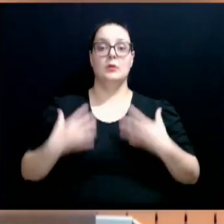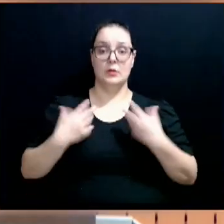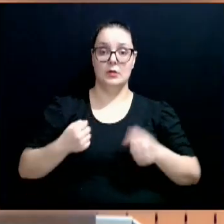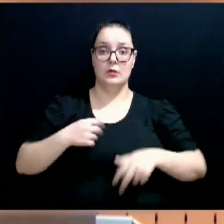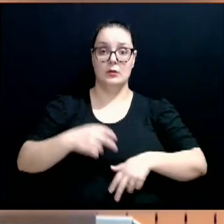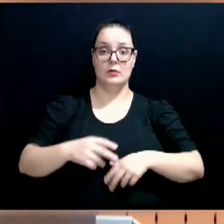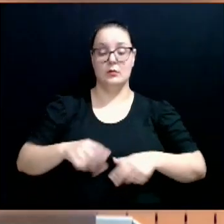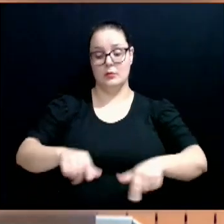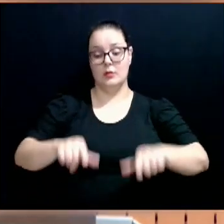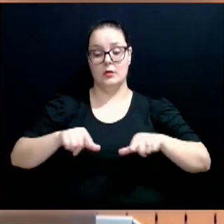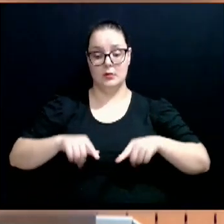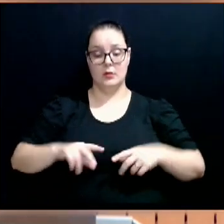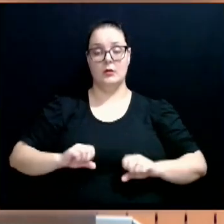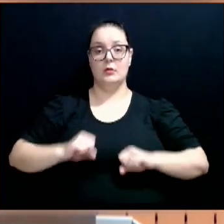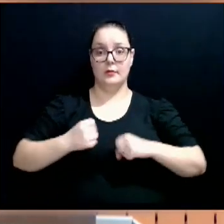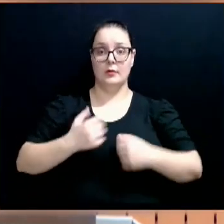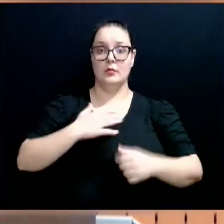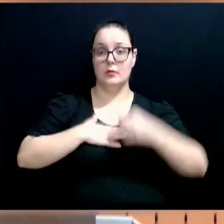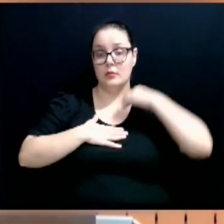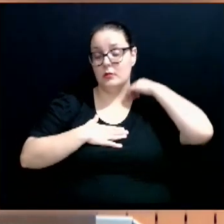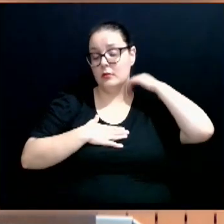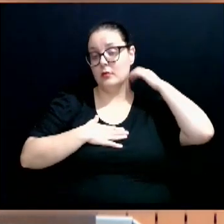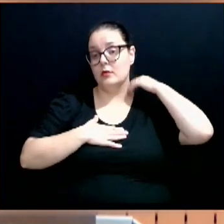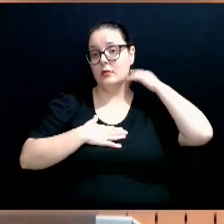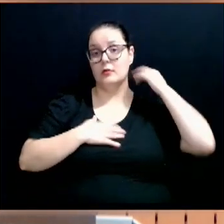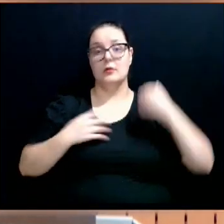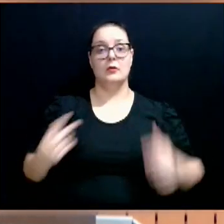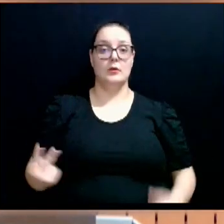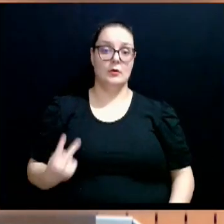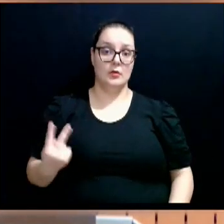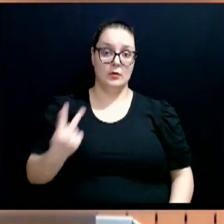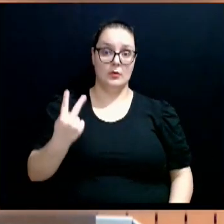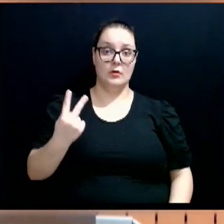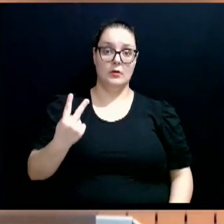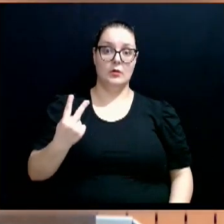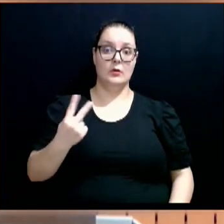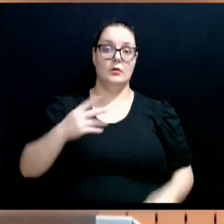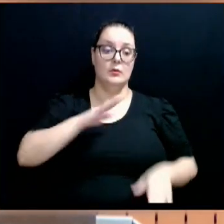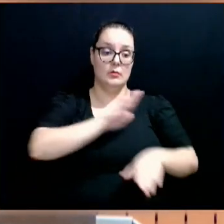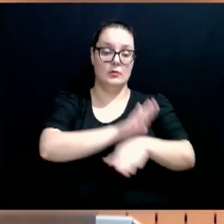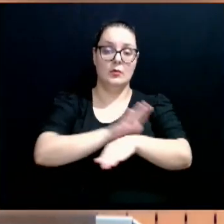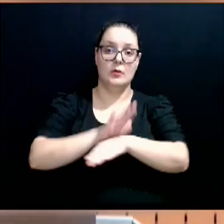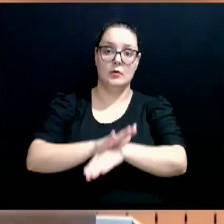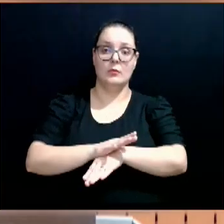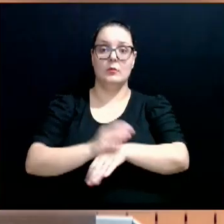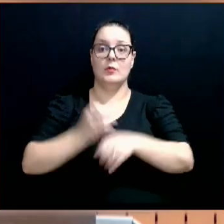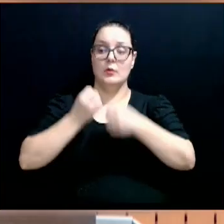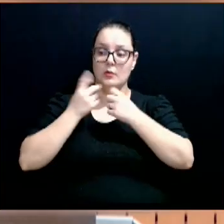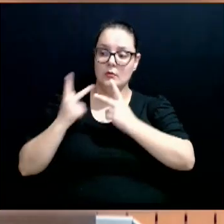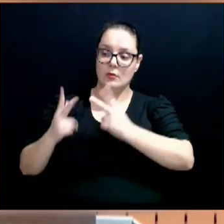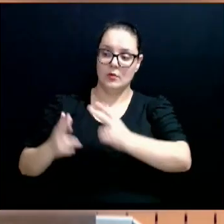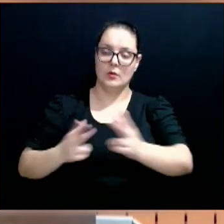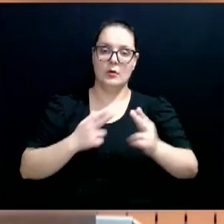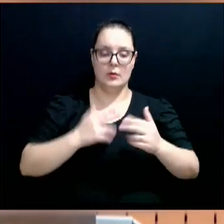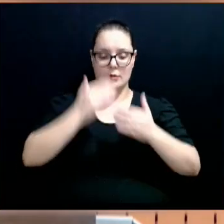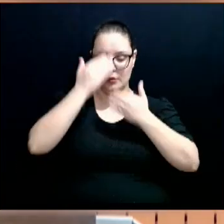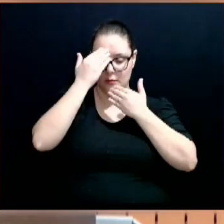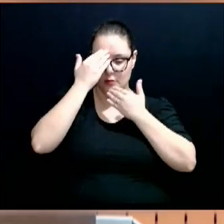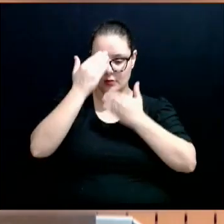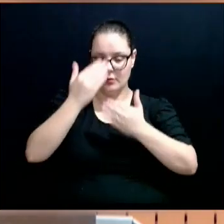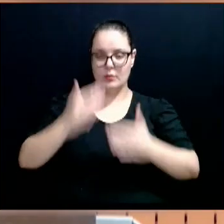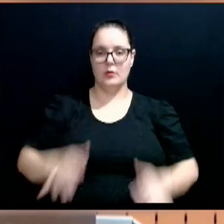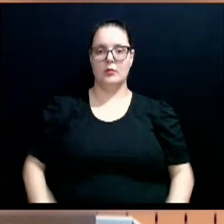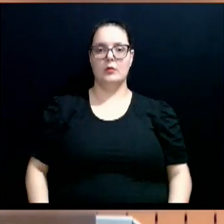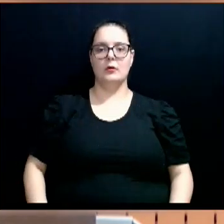para mim o valor de contribuir para o bem comum. Muitíssimo obrigado por esta